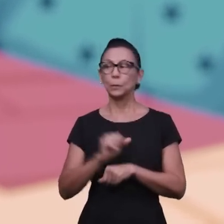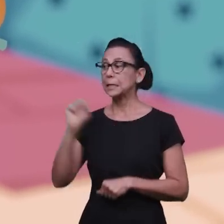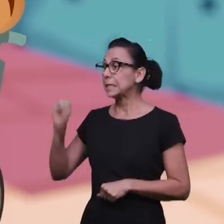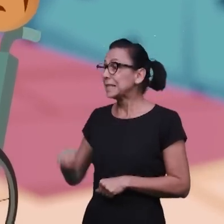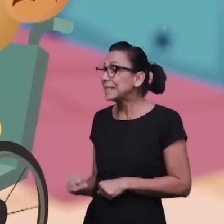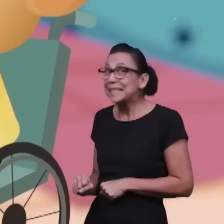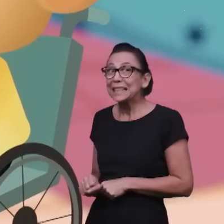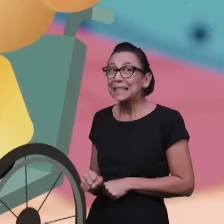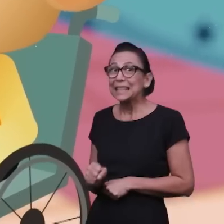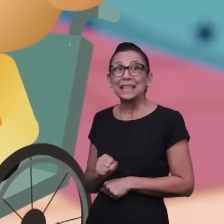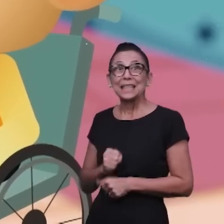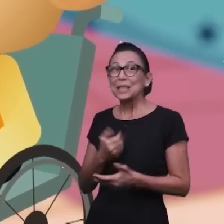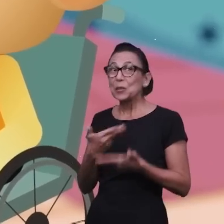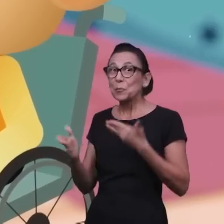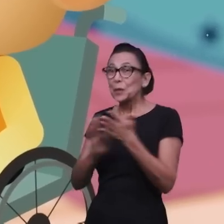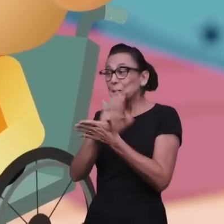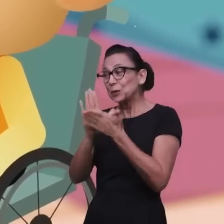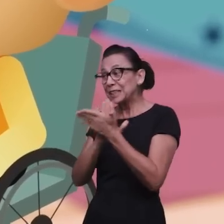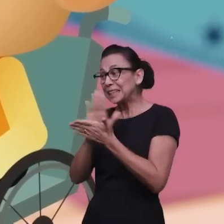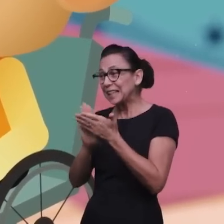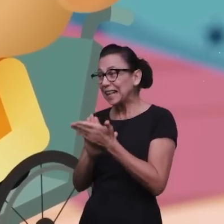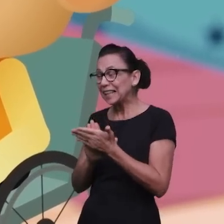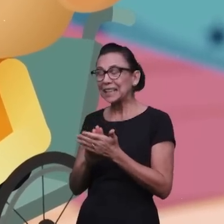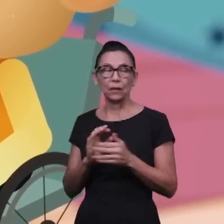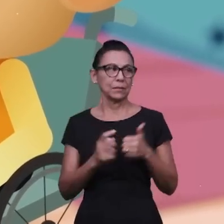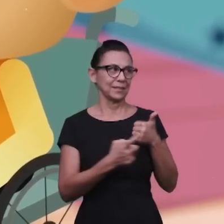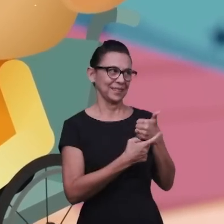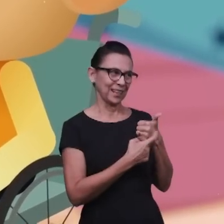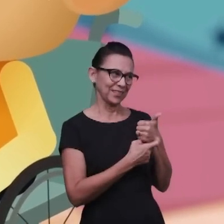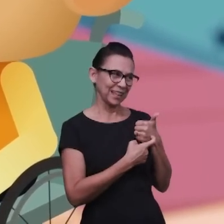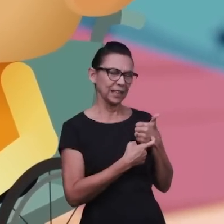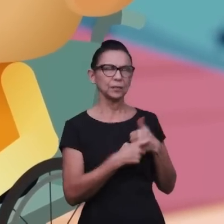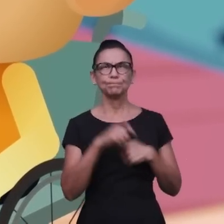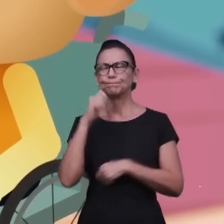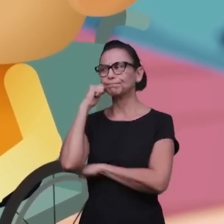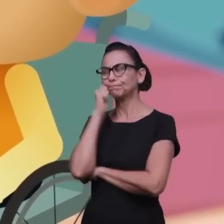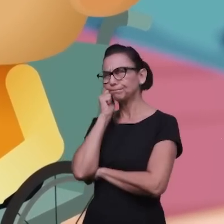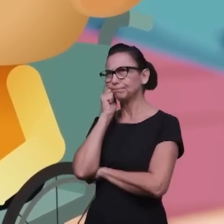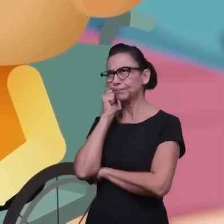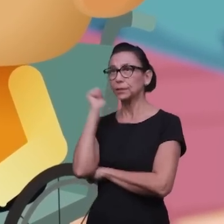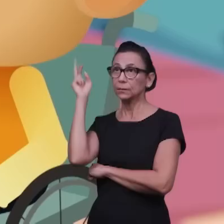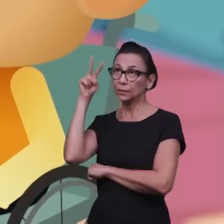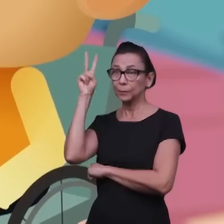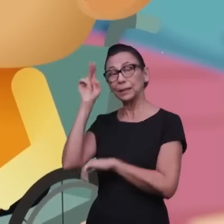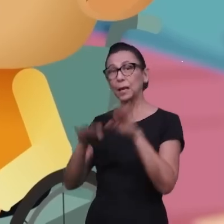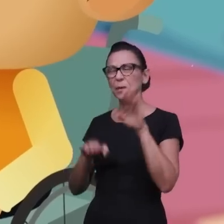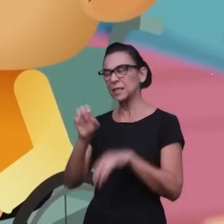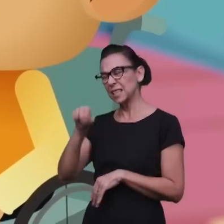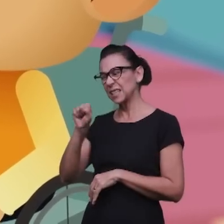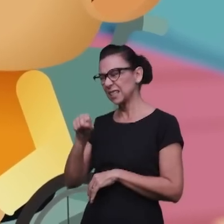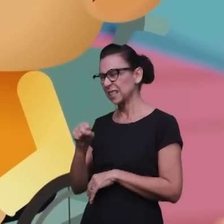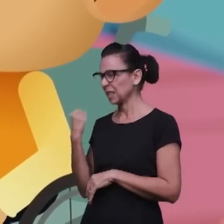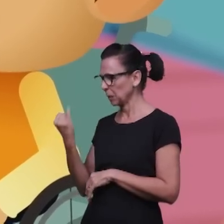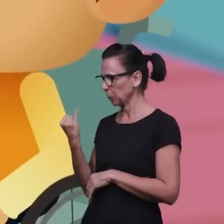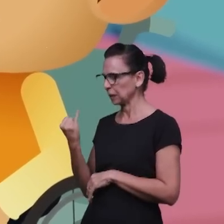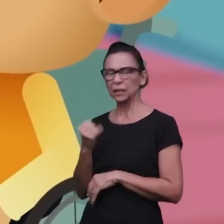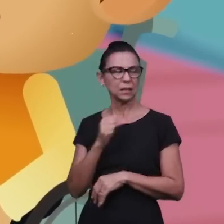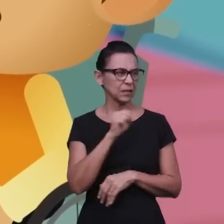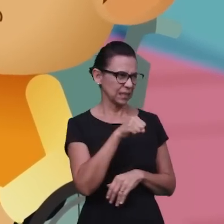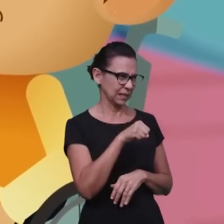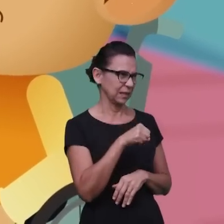acompanham conosco e em teu nome dizemos que a graça maravilhosa do Senhor Jesus, o grande amor de Deus, o nosso